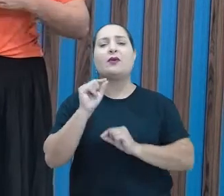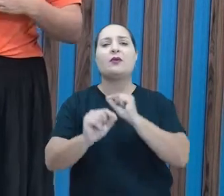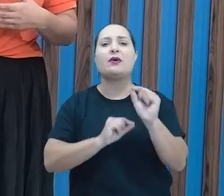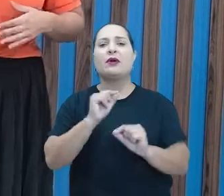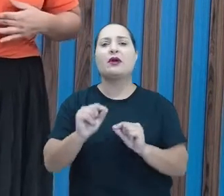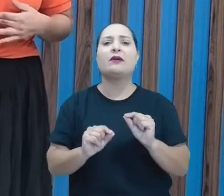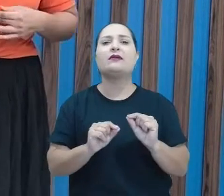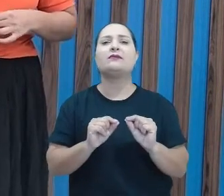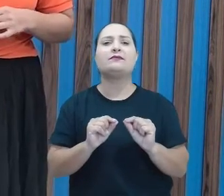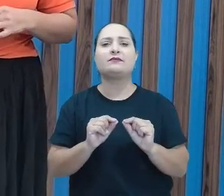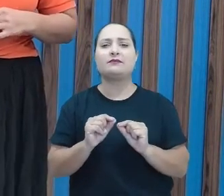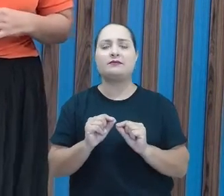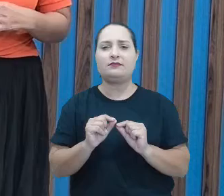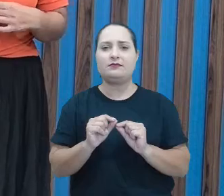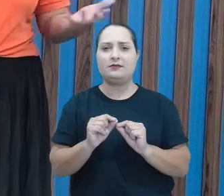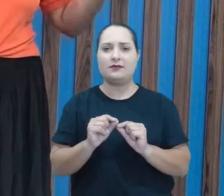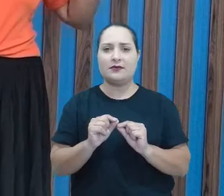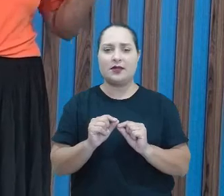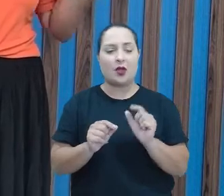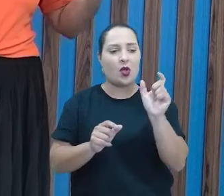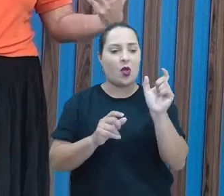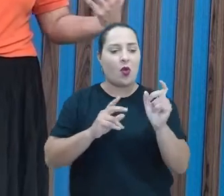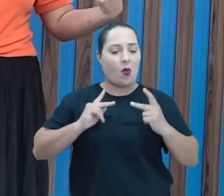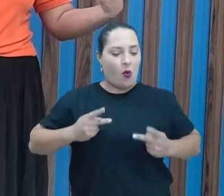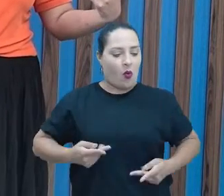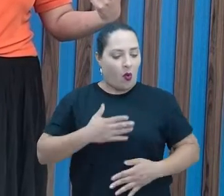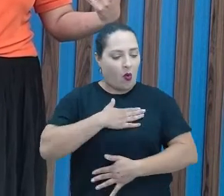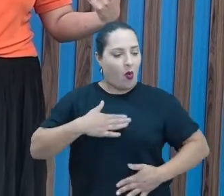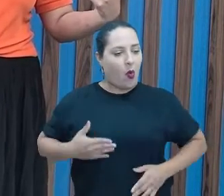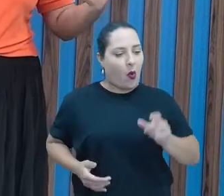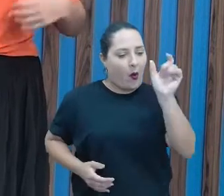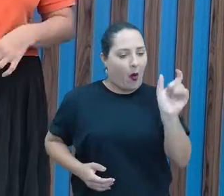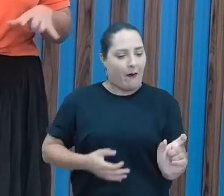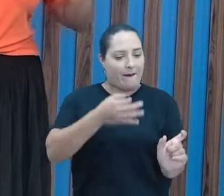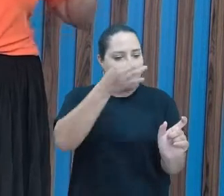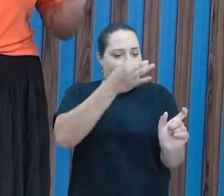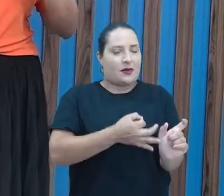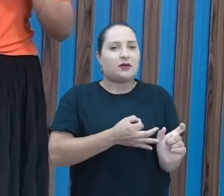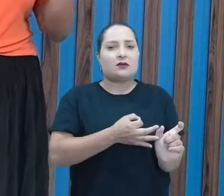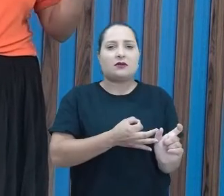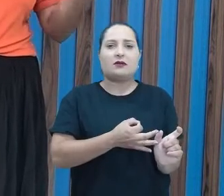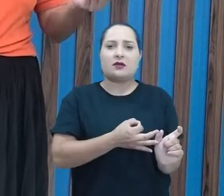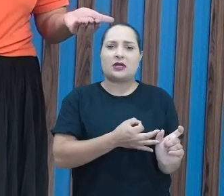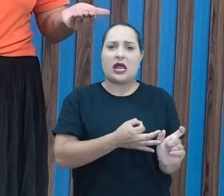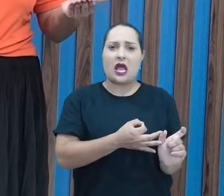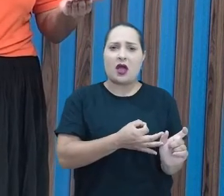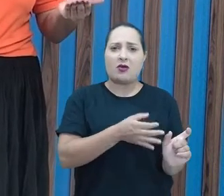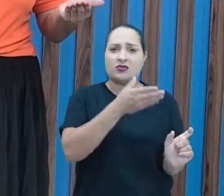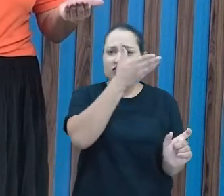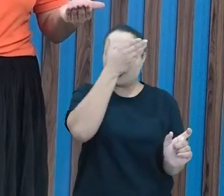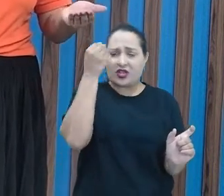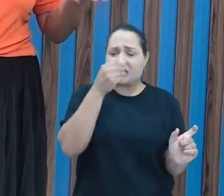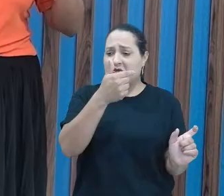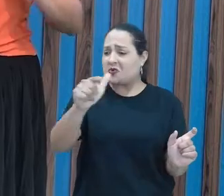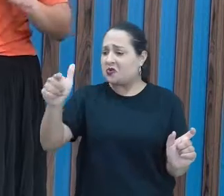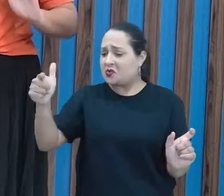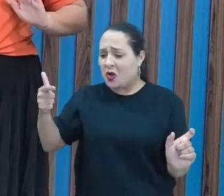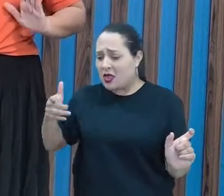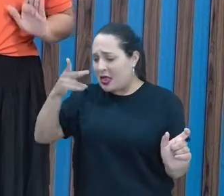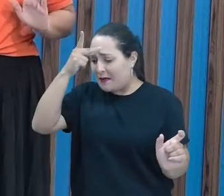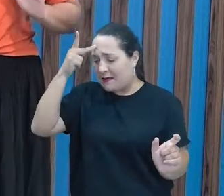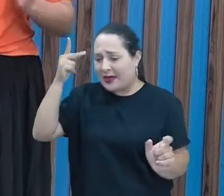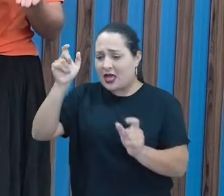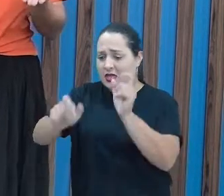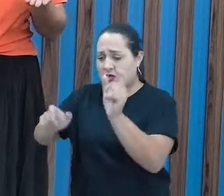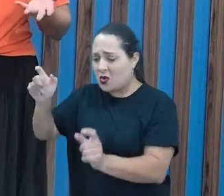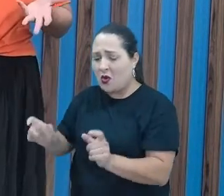padrão, esse corpo que encarna o poder social e esquecendo dos outros, das outras pessoas,